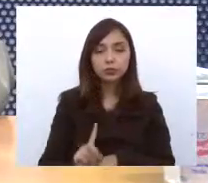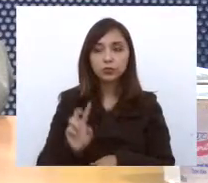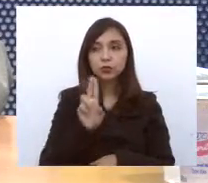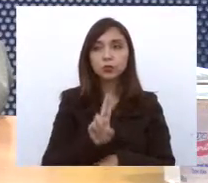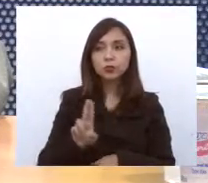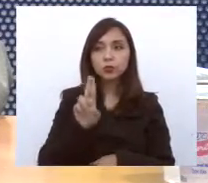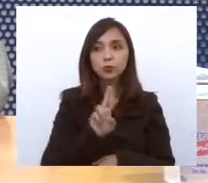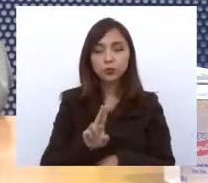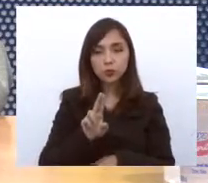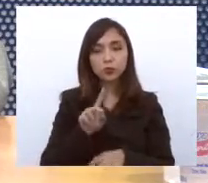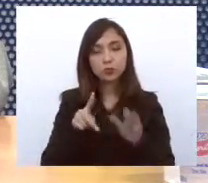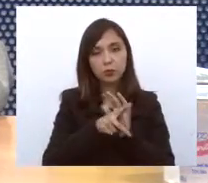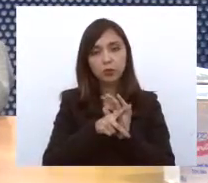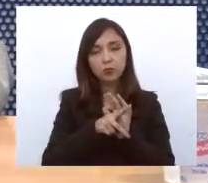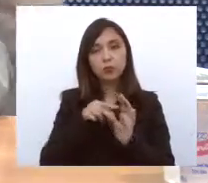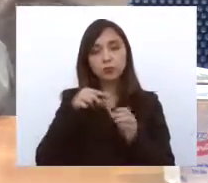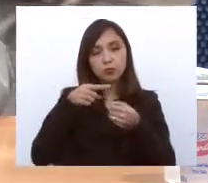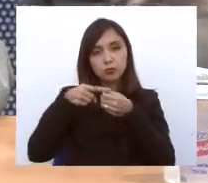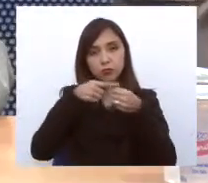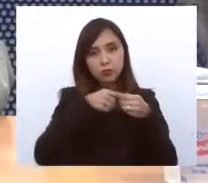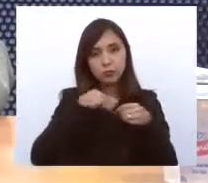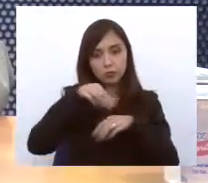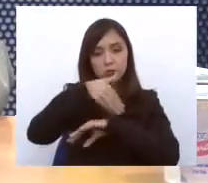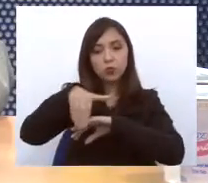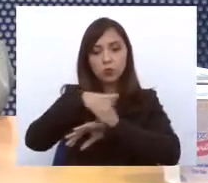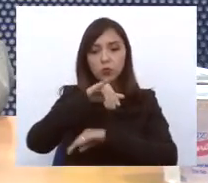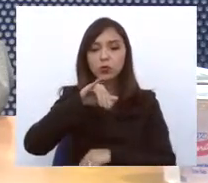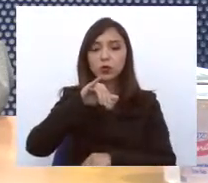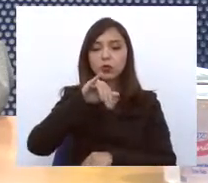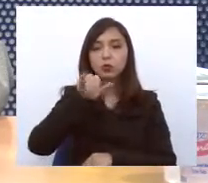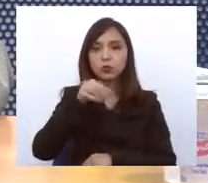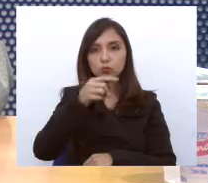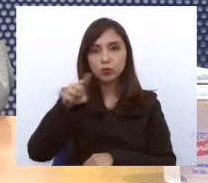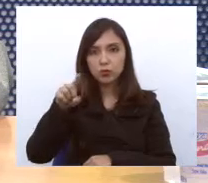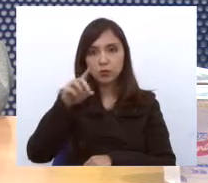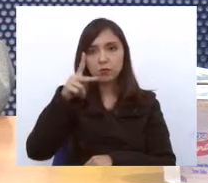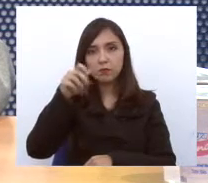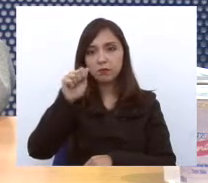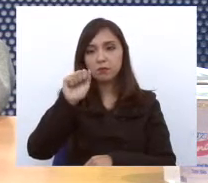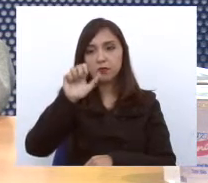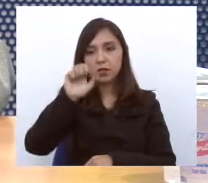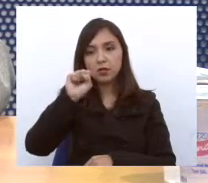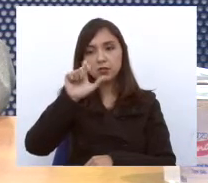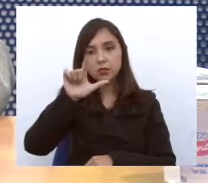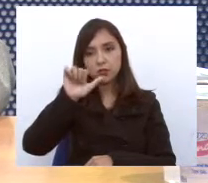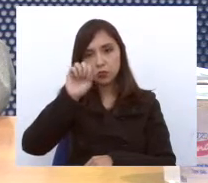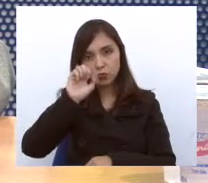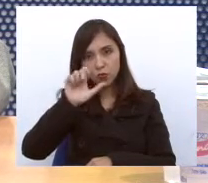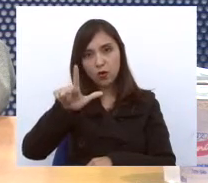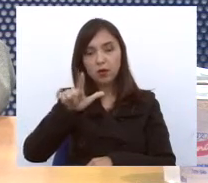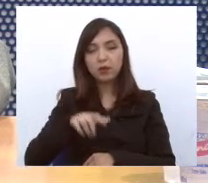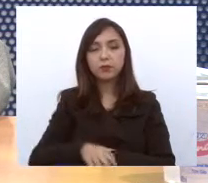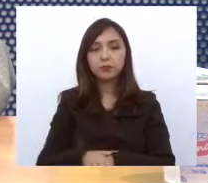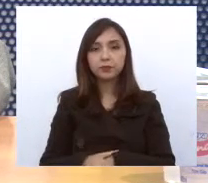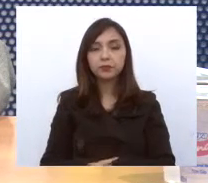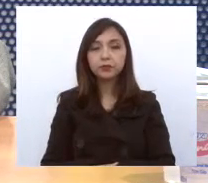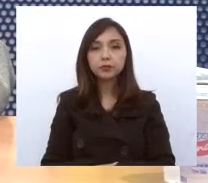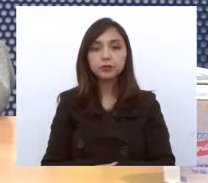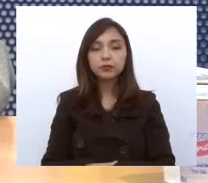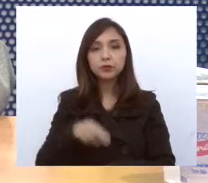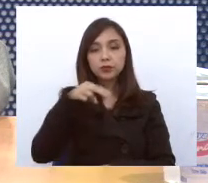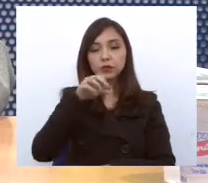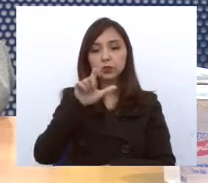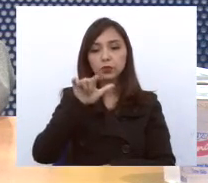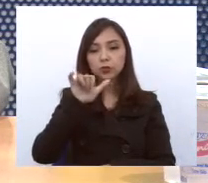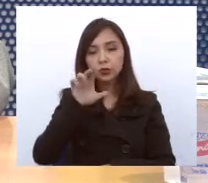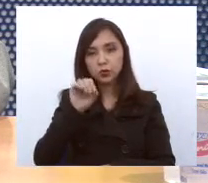bem público municipal situado à rua João Pascoal Salmeron, loteamento Jardim Bondança ao núcleo